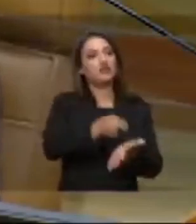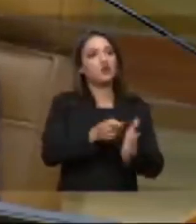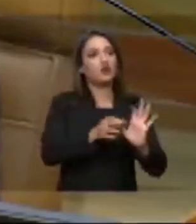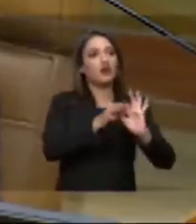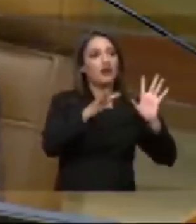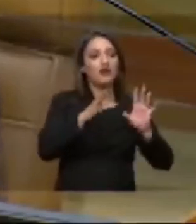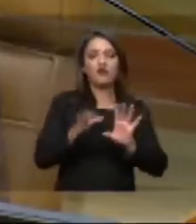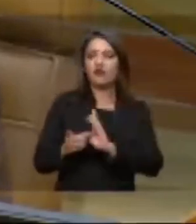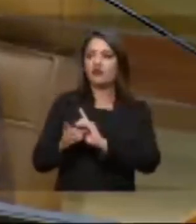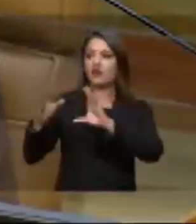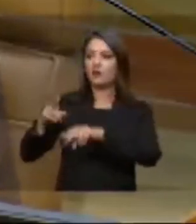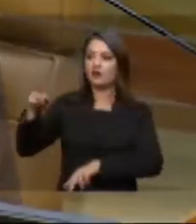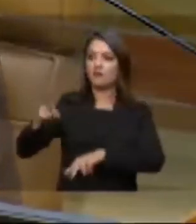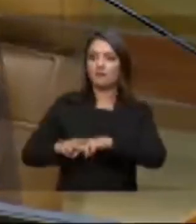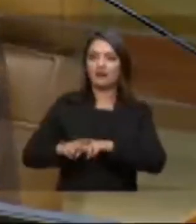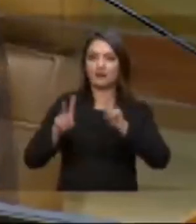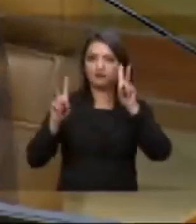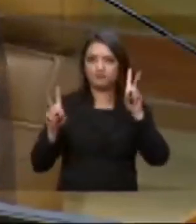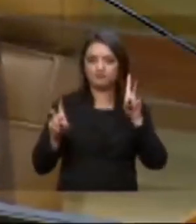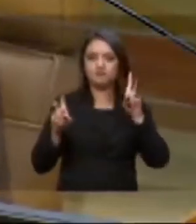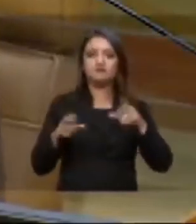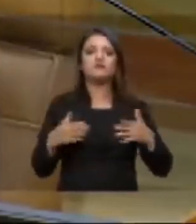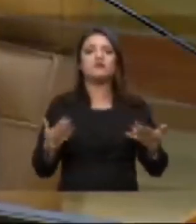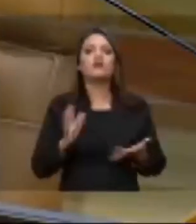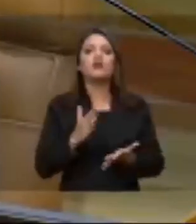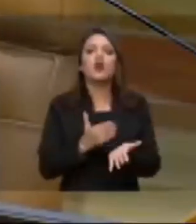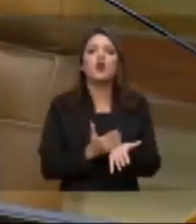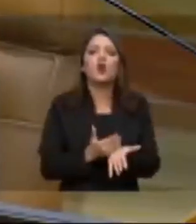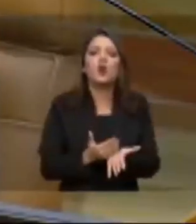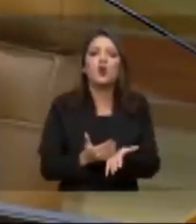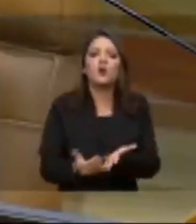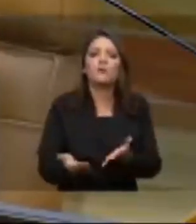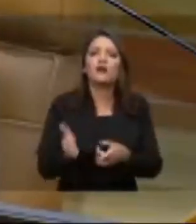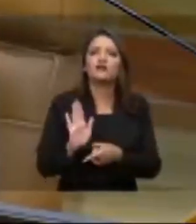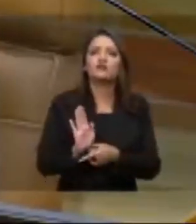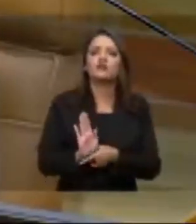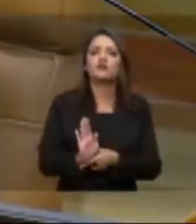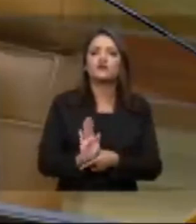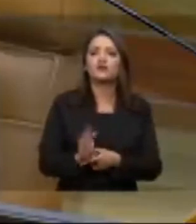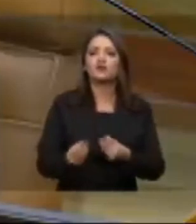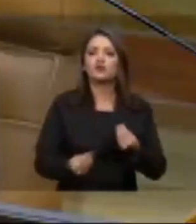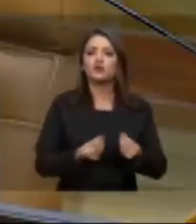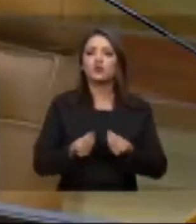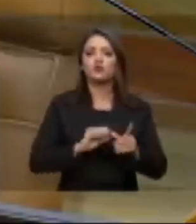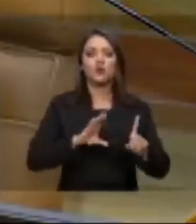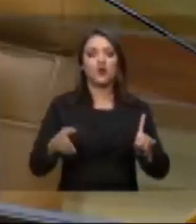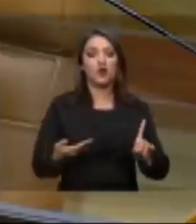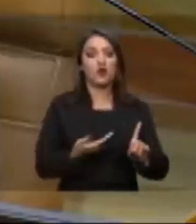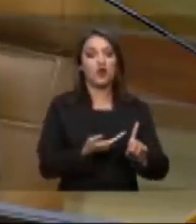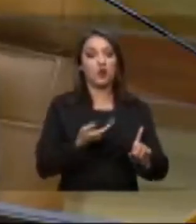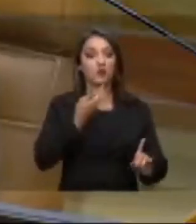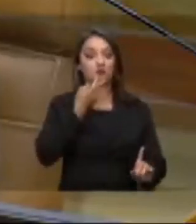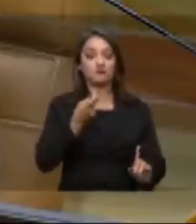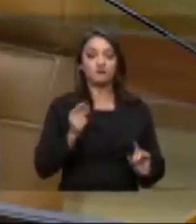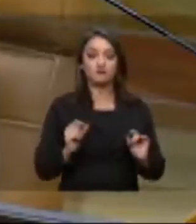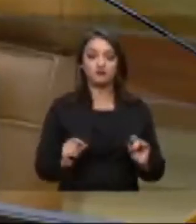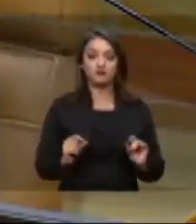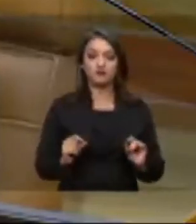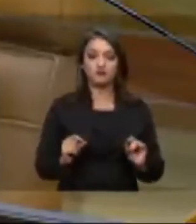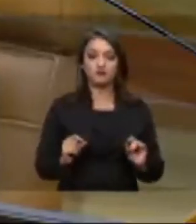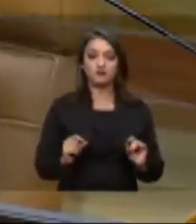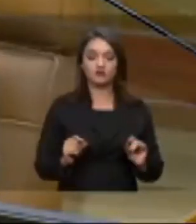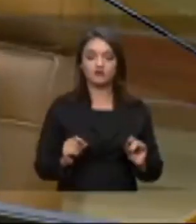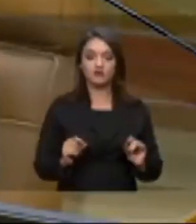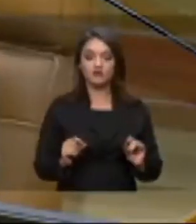colha os depoimentos em até 48 horas de todos os servidores do GSI que são identificados nas imagens internas do Palácio do